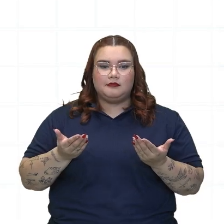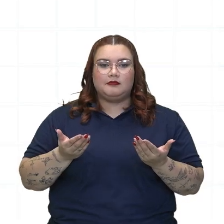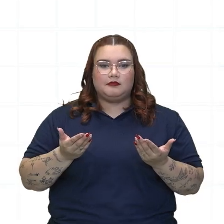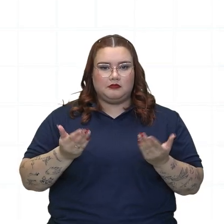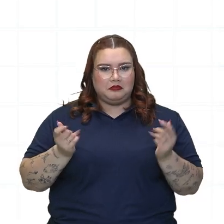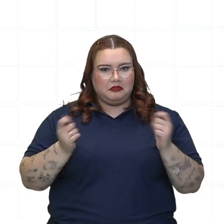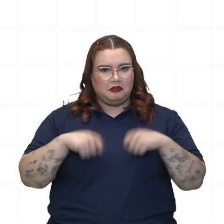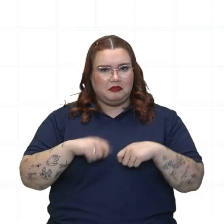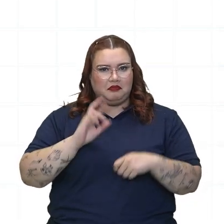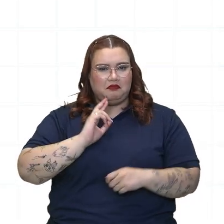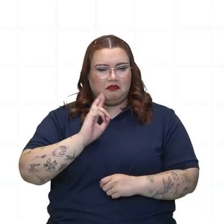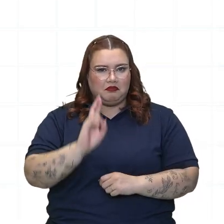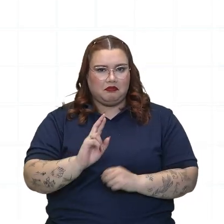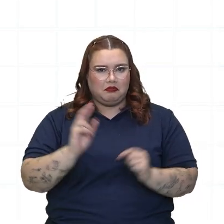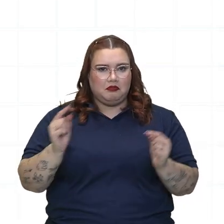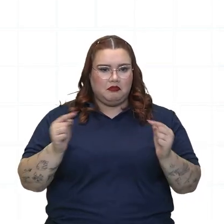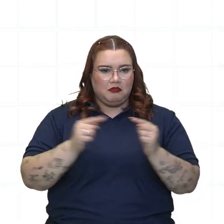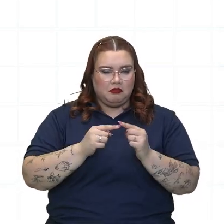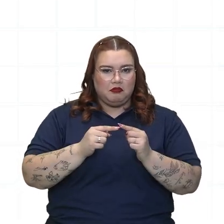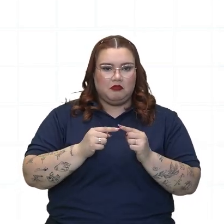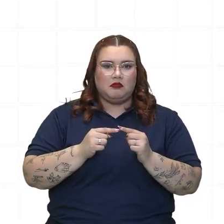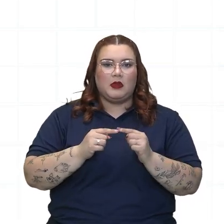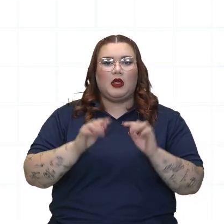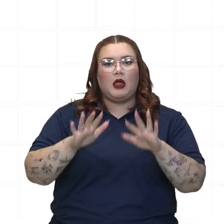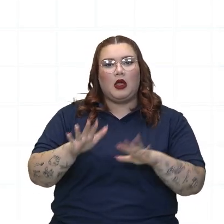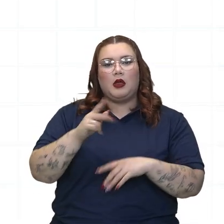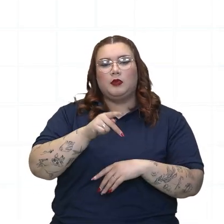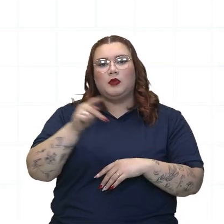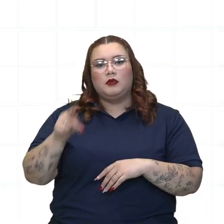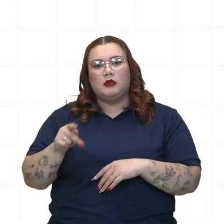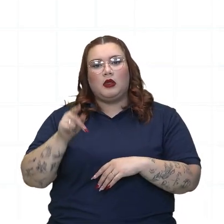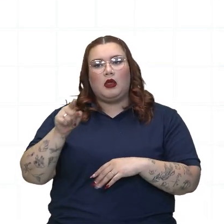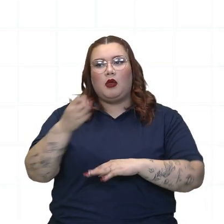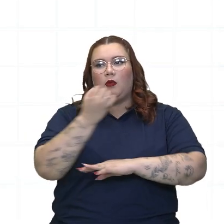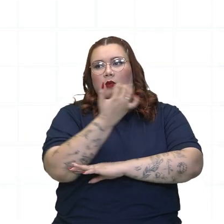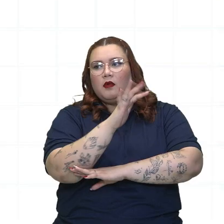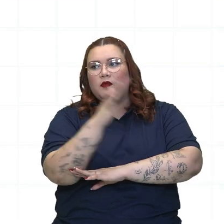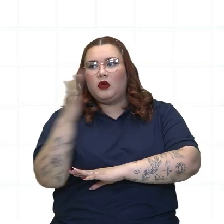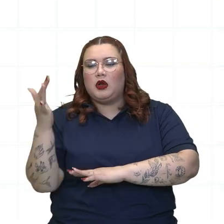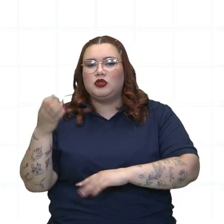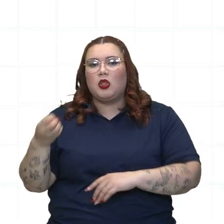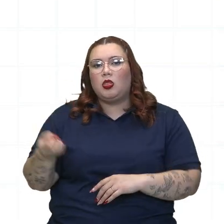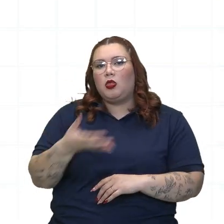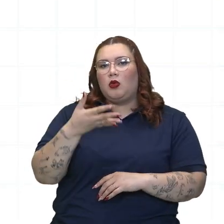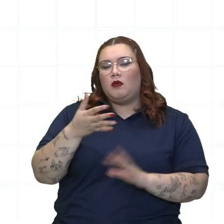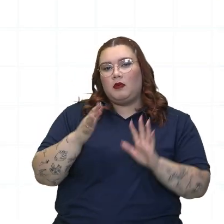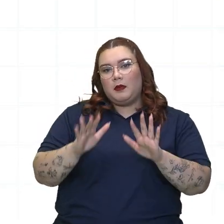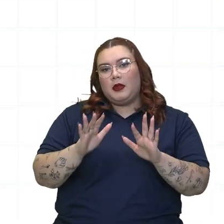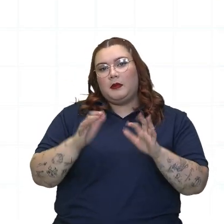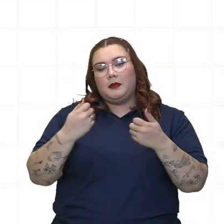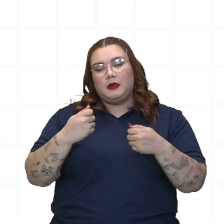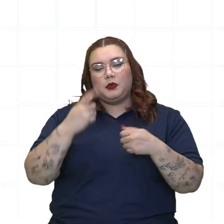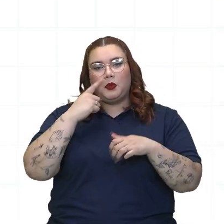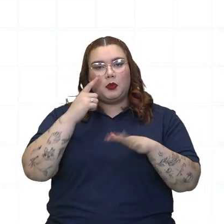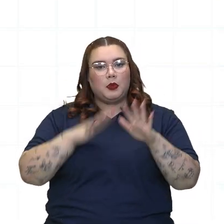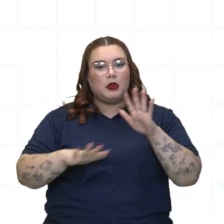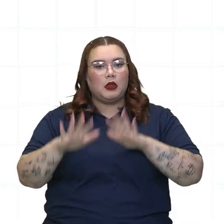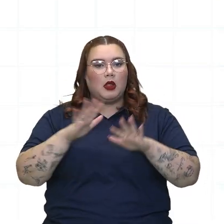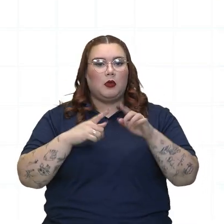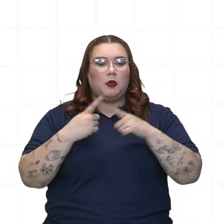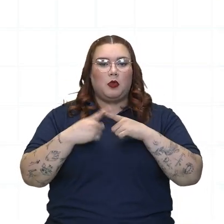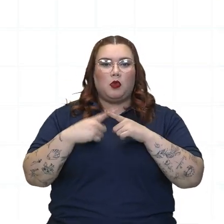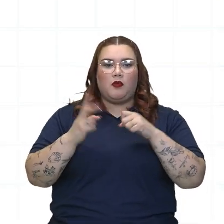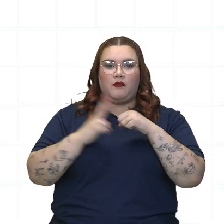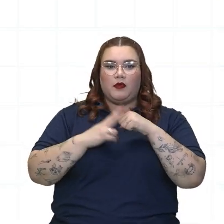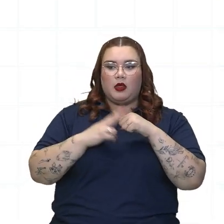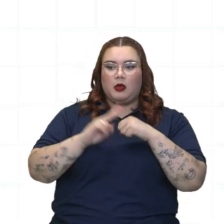Consigo responder aqui quem há? Ah, professora, uma floresta virgem. Calma, gente. Aí, nesse caso aqui, a gente tem que tomar cuidado, porque o verbo